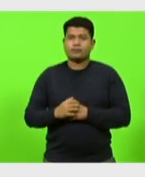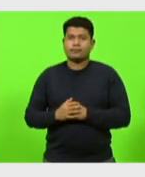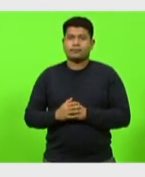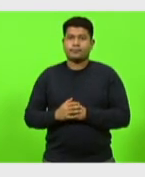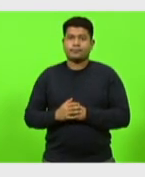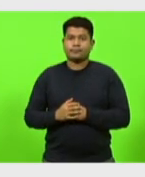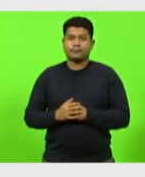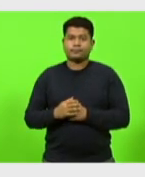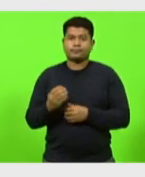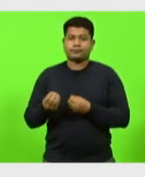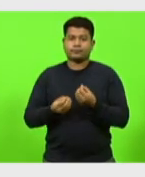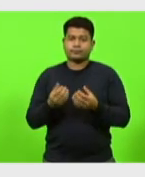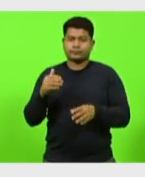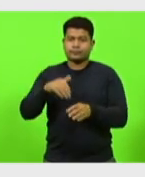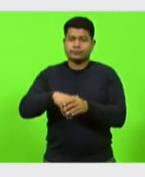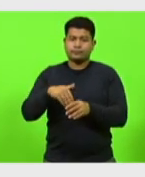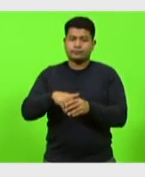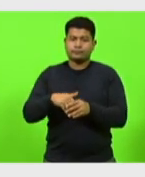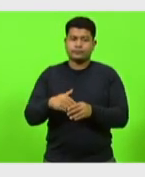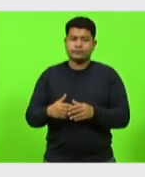Como vota o deputado Fernando Krelink?